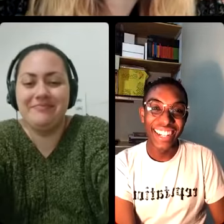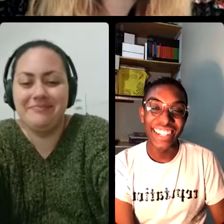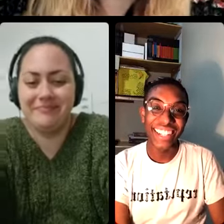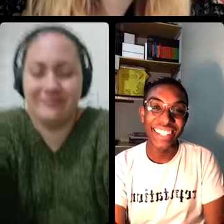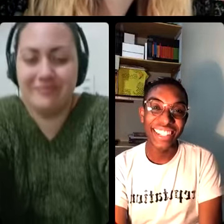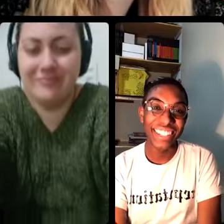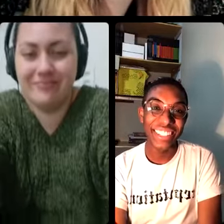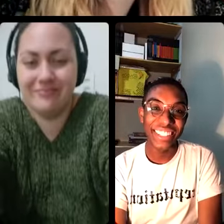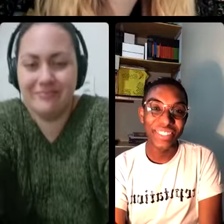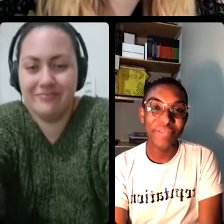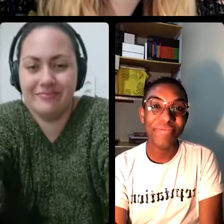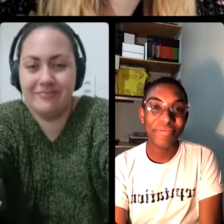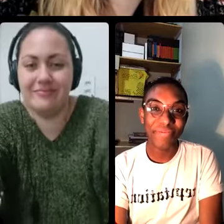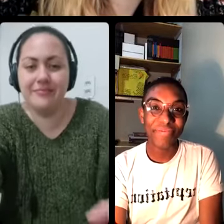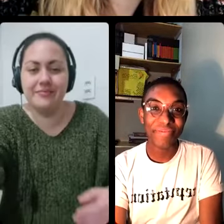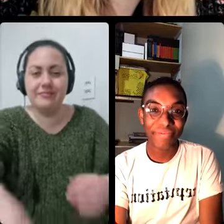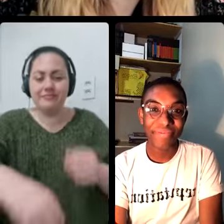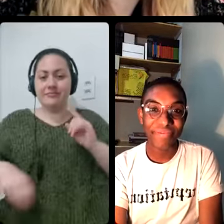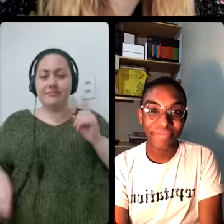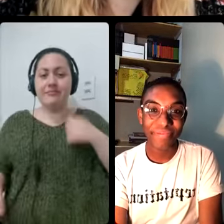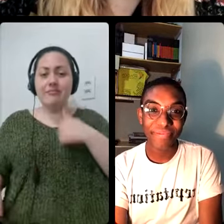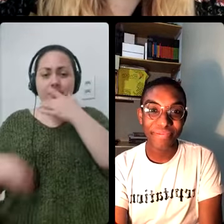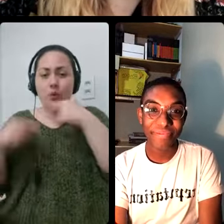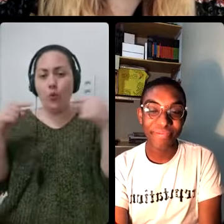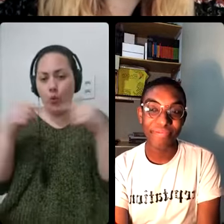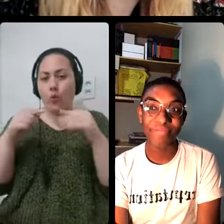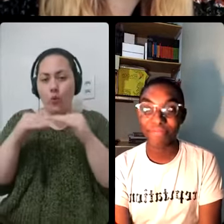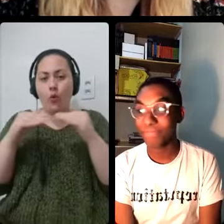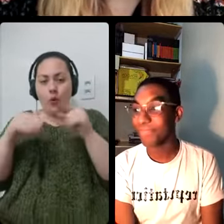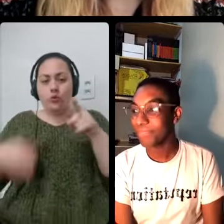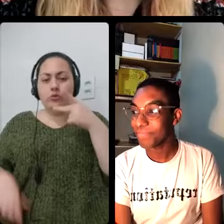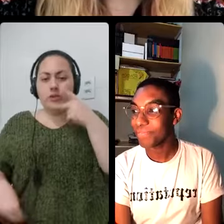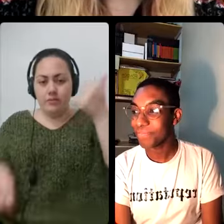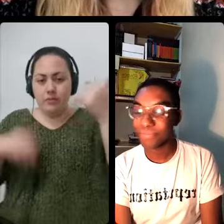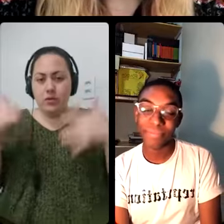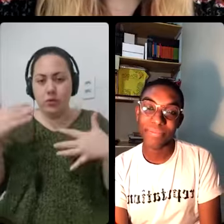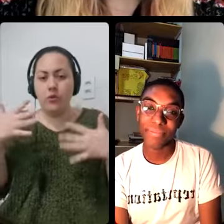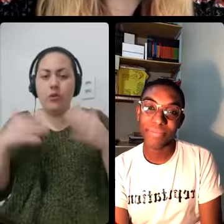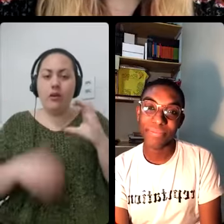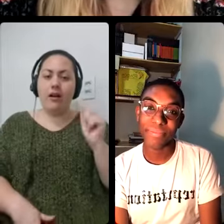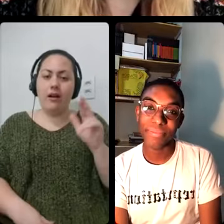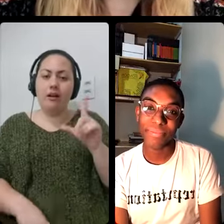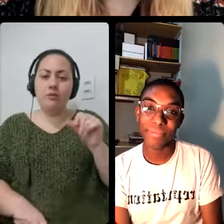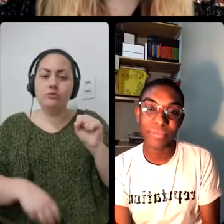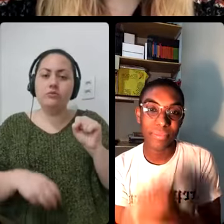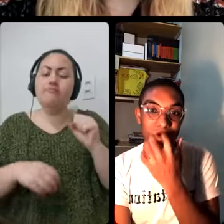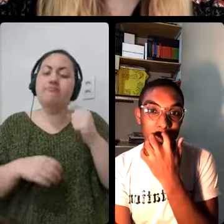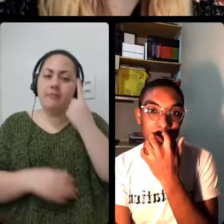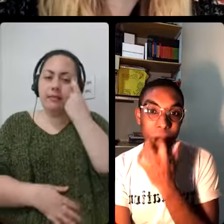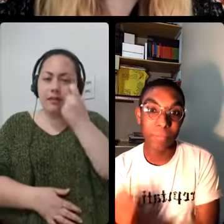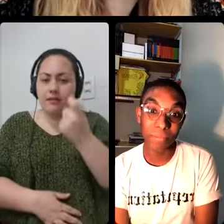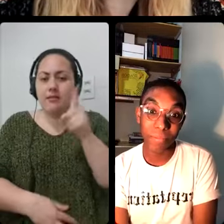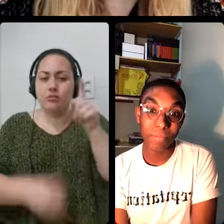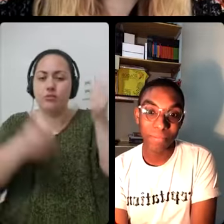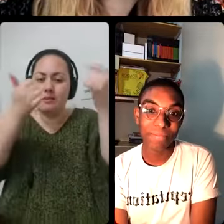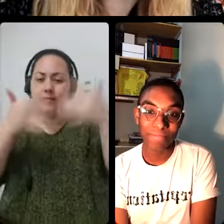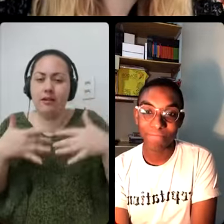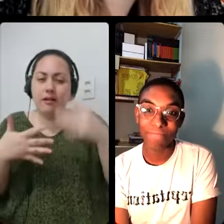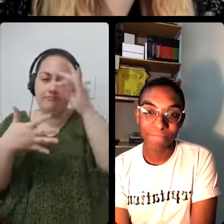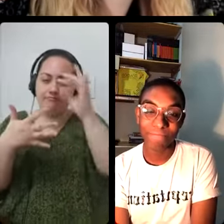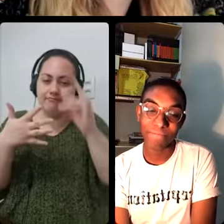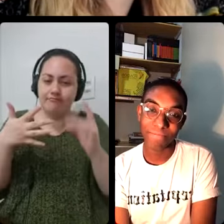é bem por aí mesmo, né, Carlos? Muito interessante, assim, todos esses pontos que tu traz, né, da história,